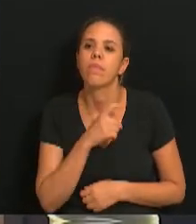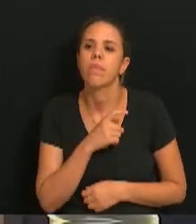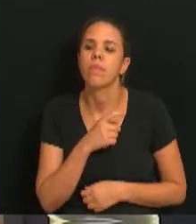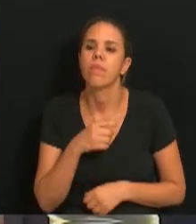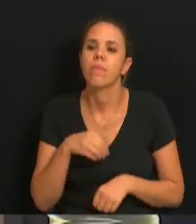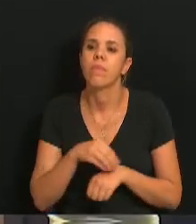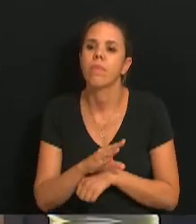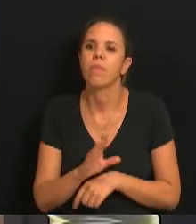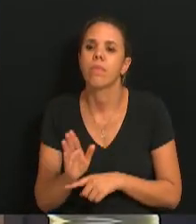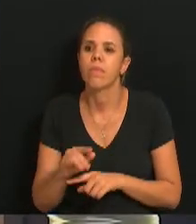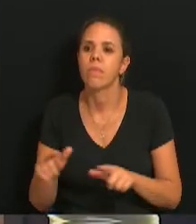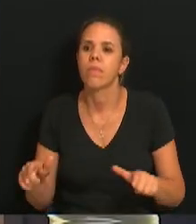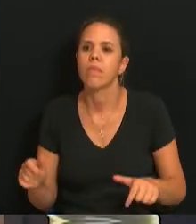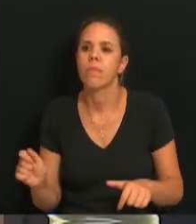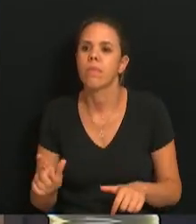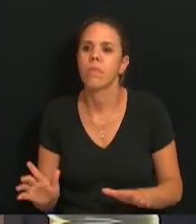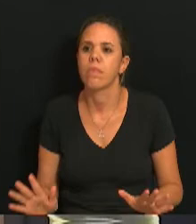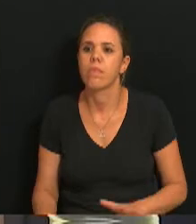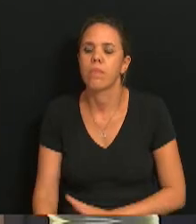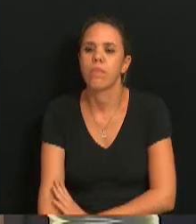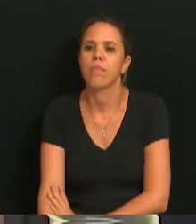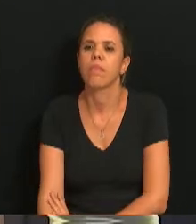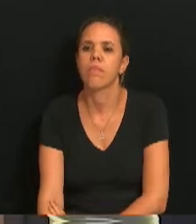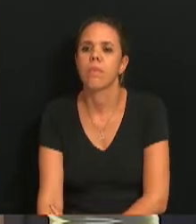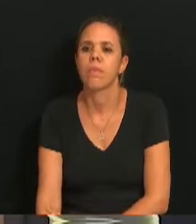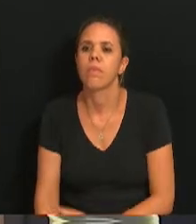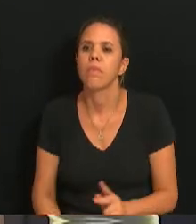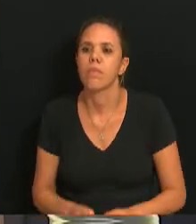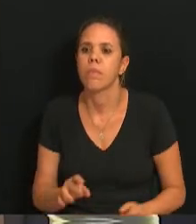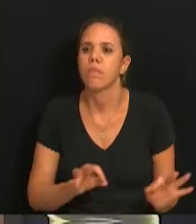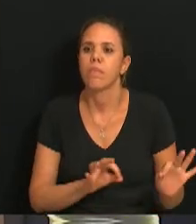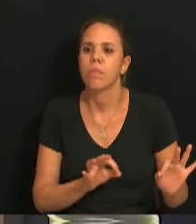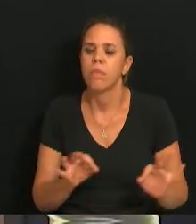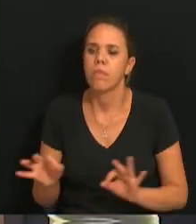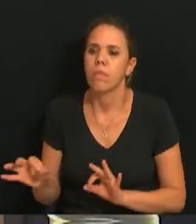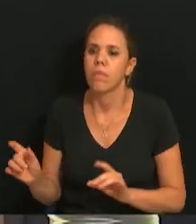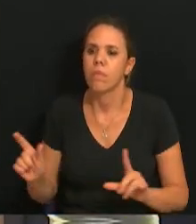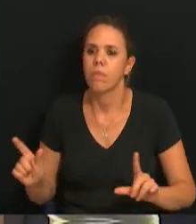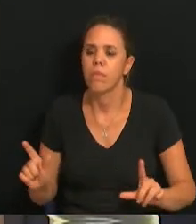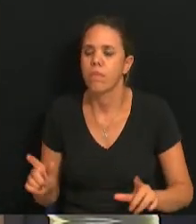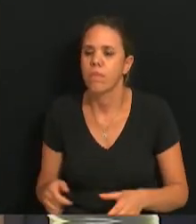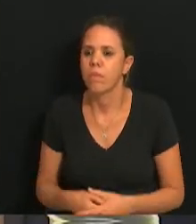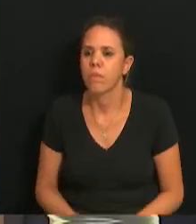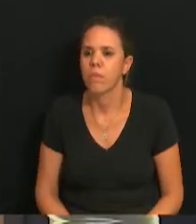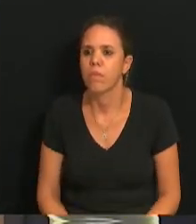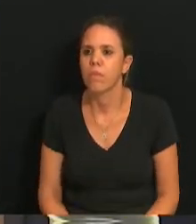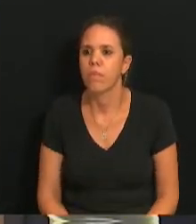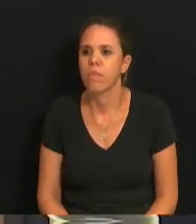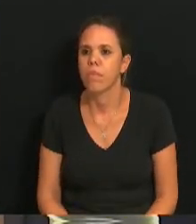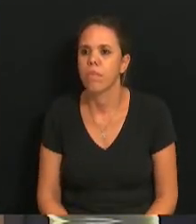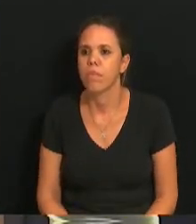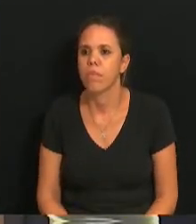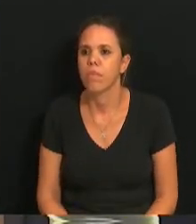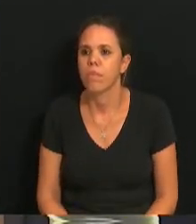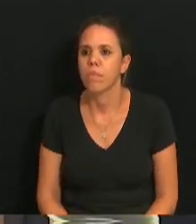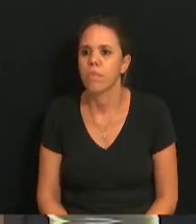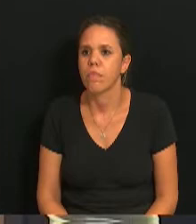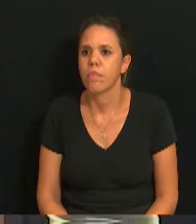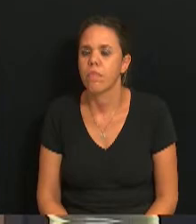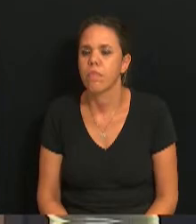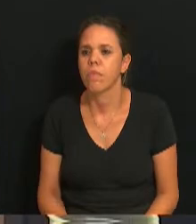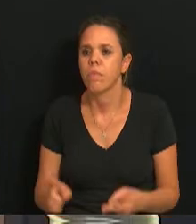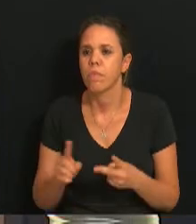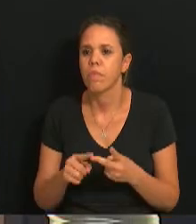aqui na sala azul. Então, acho que só o pessoal que acompanhou pela TV que teve acesso, né? Nós temos mais um vídeo